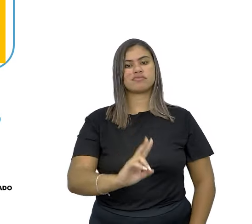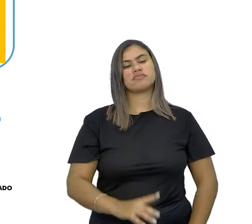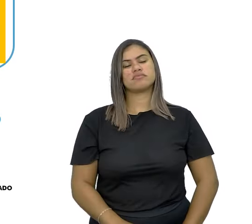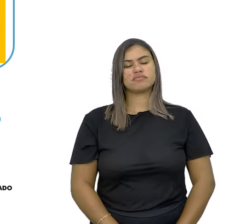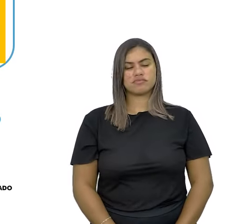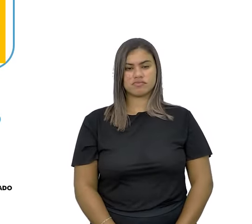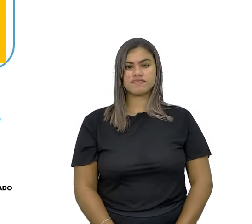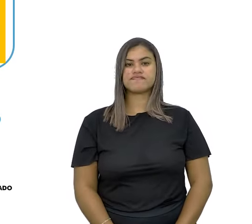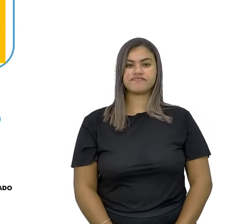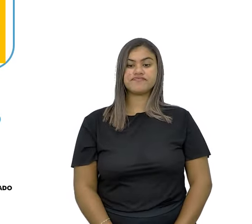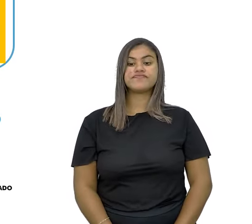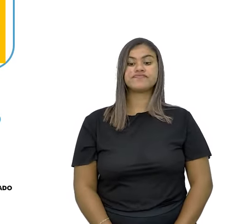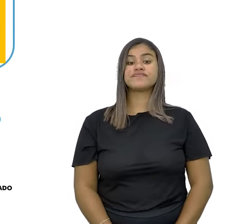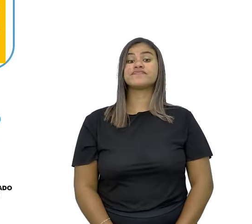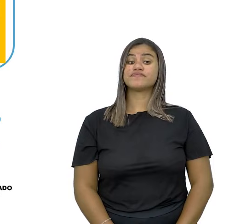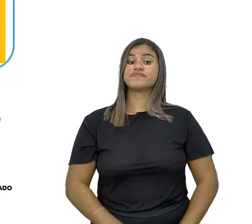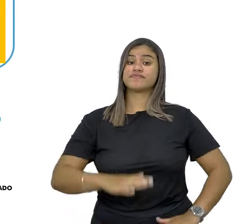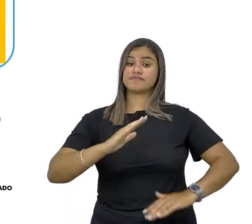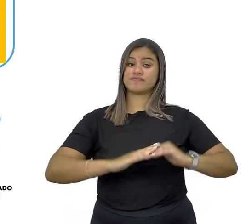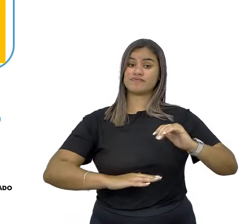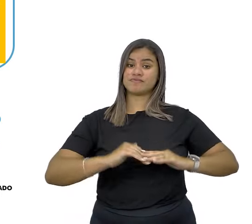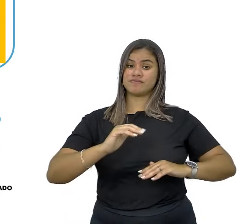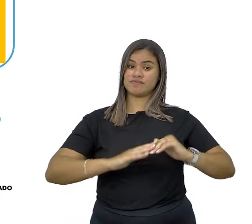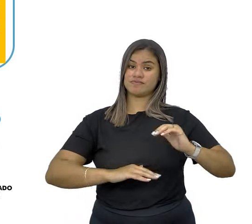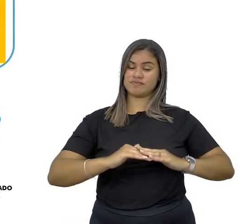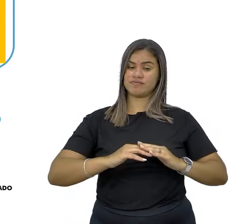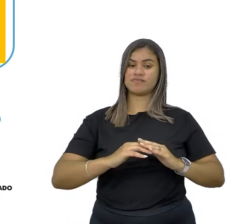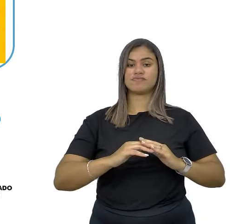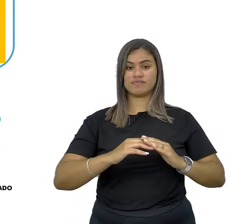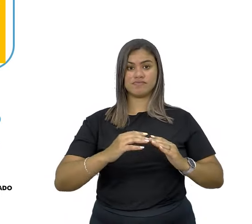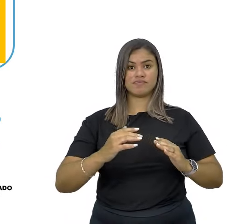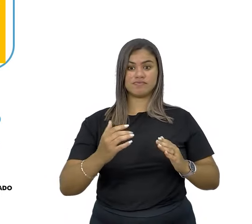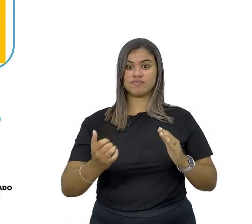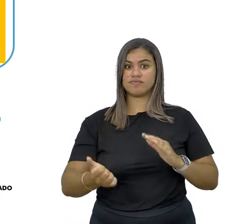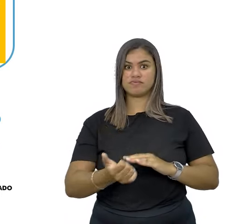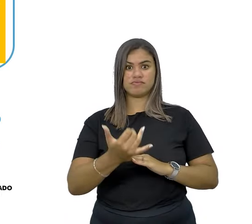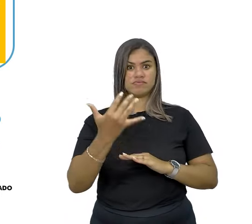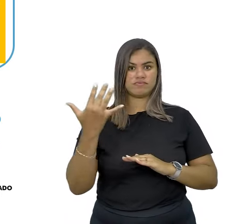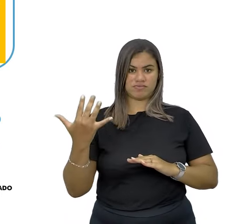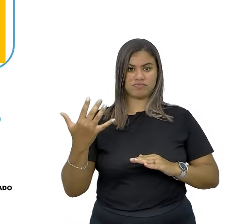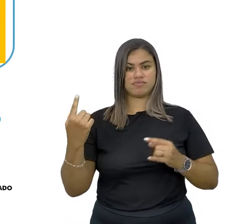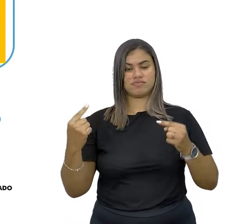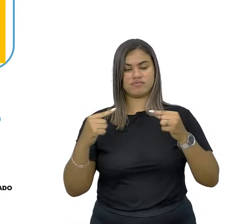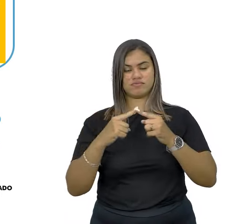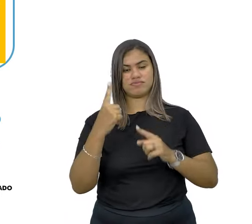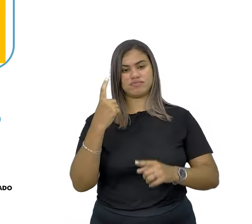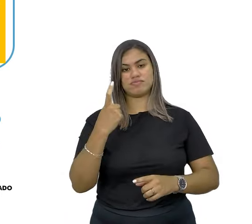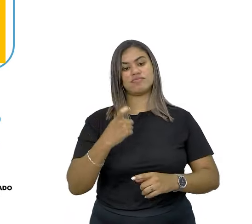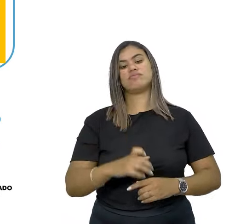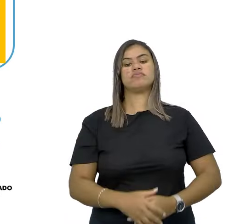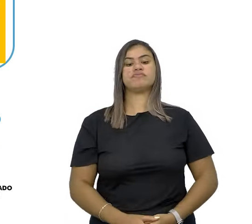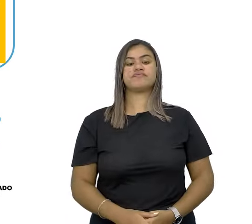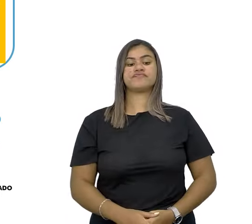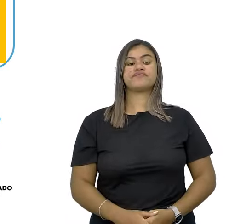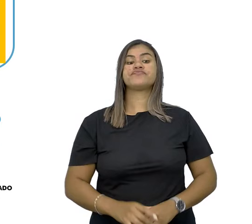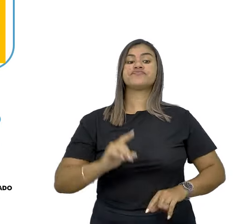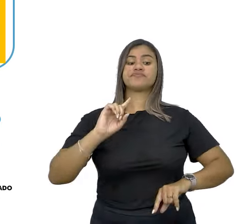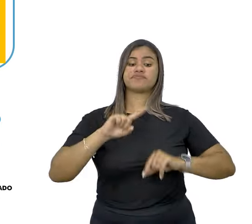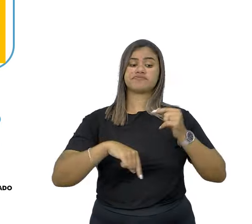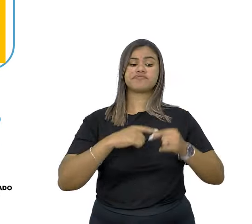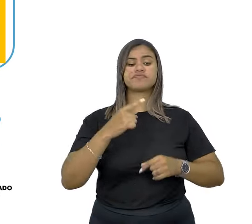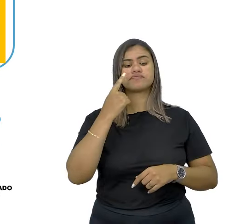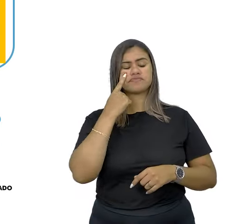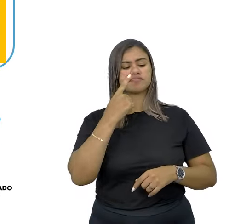quanta coisa dentro também dessa única habilidade. E depois eu tenho que olhar o quê? Olhar esse objeto de